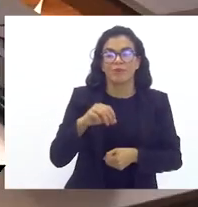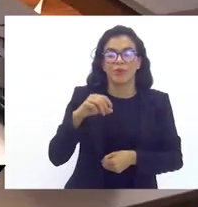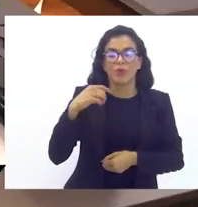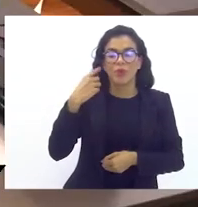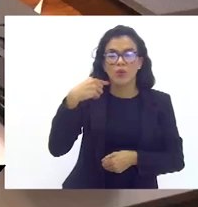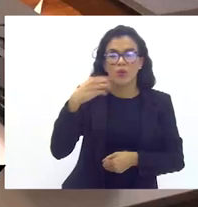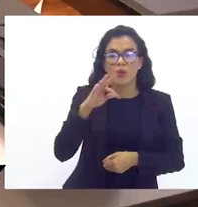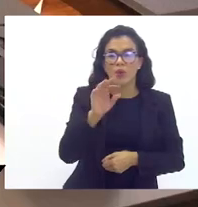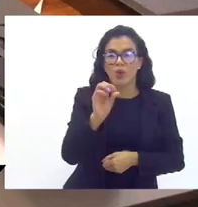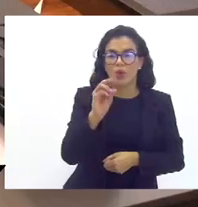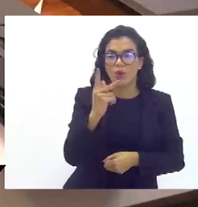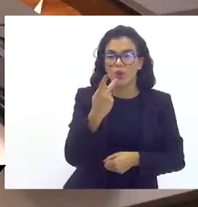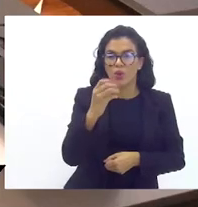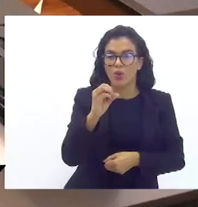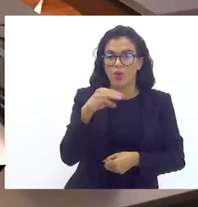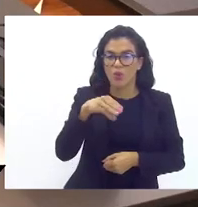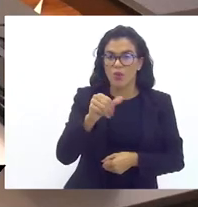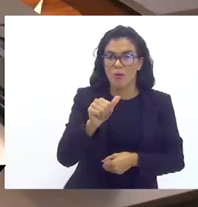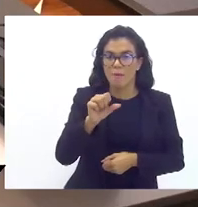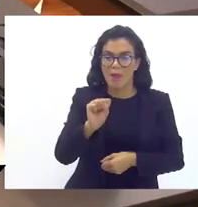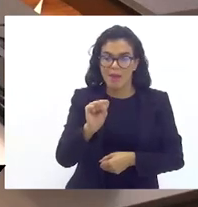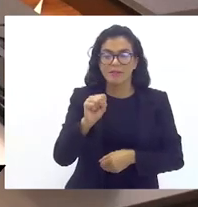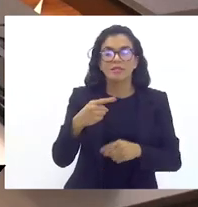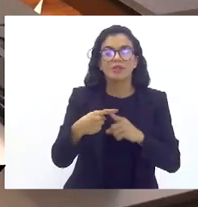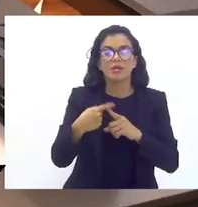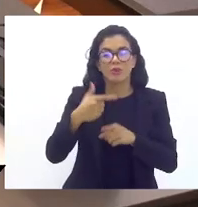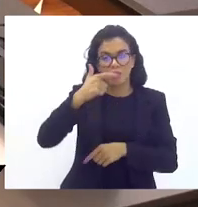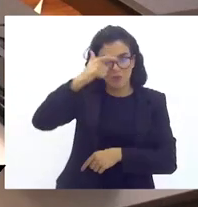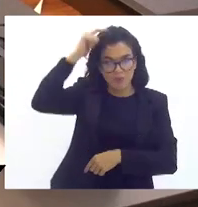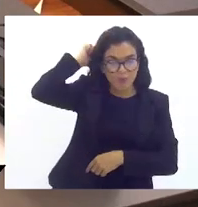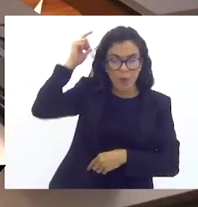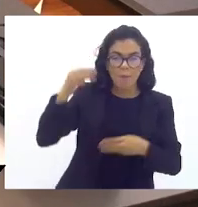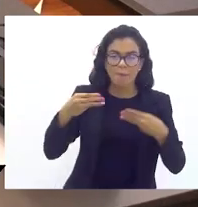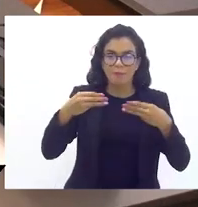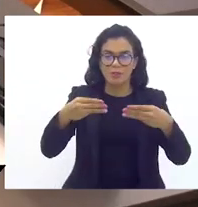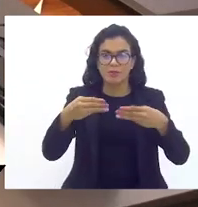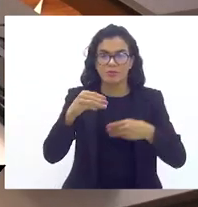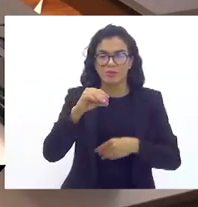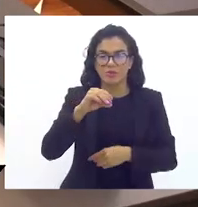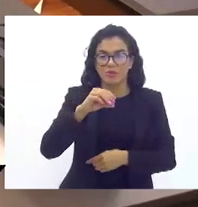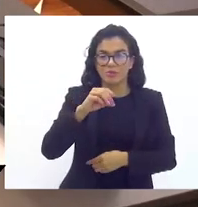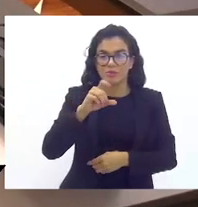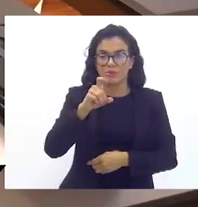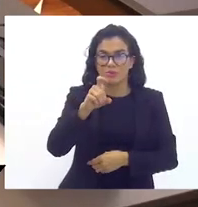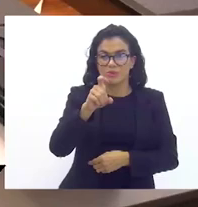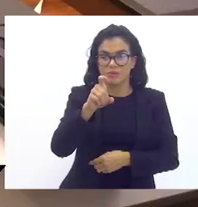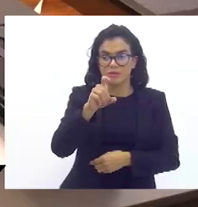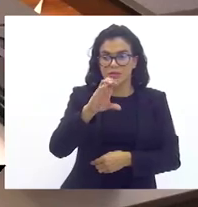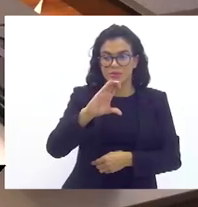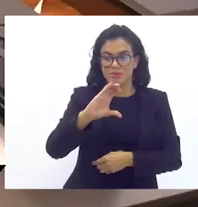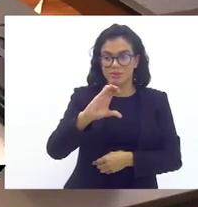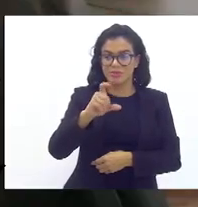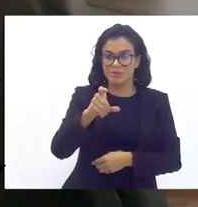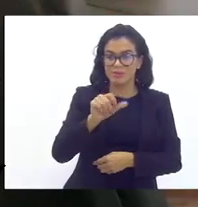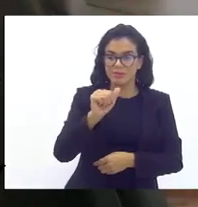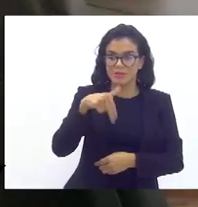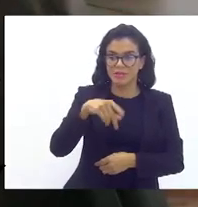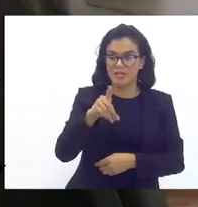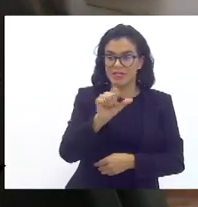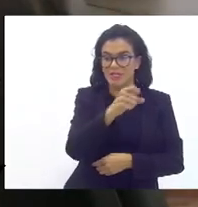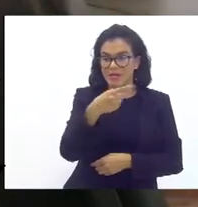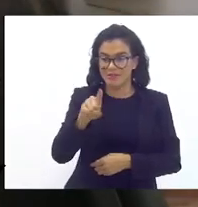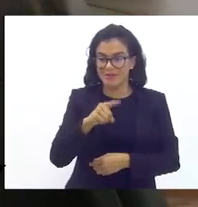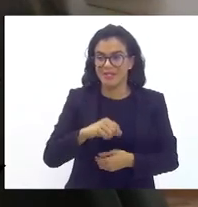o Xandão tá interpretando a constituição provavelmente vai liberar 40 gramas e eu não sei se vai ter um